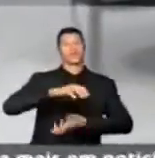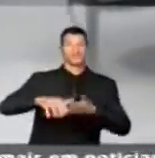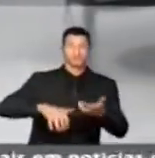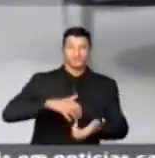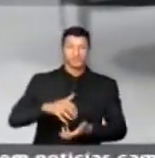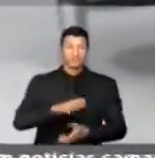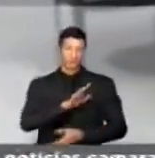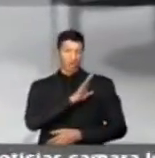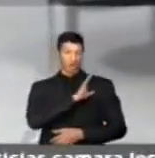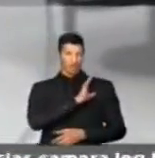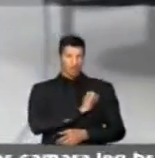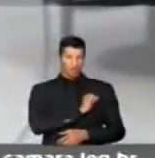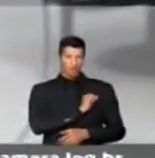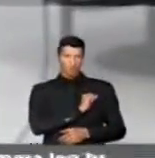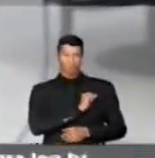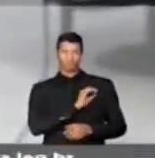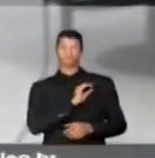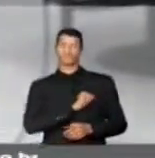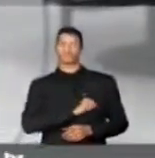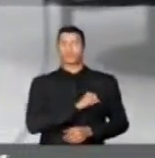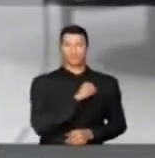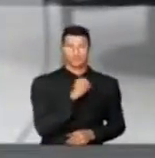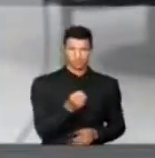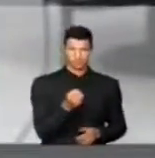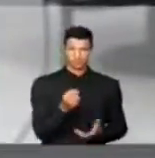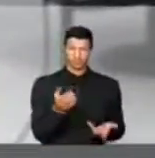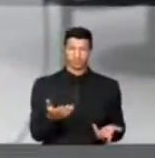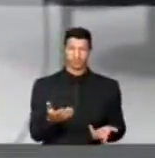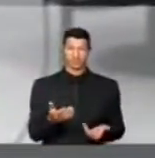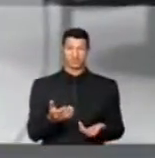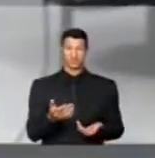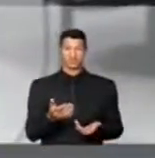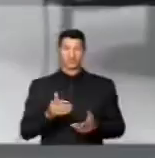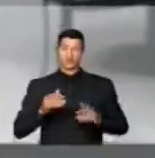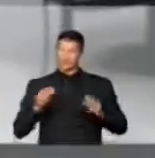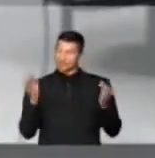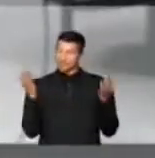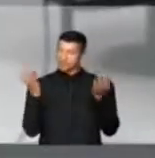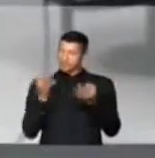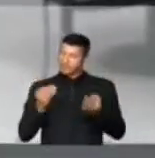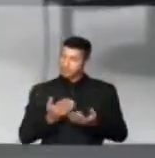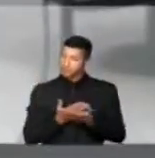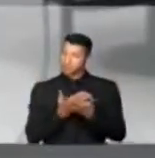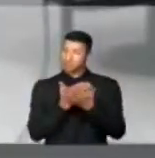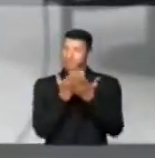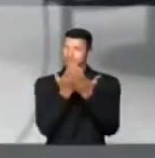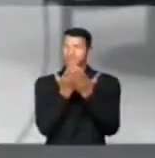vez do amor, o desamor. Em vez da harmonia, a